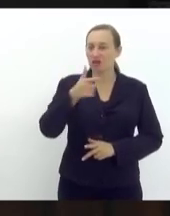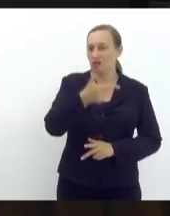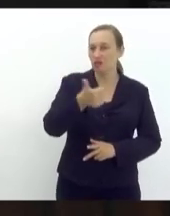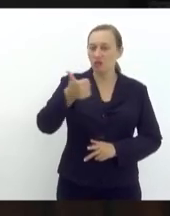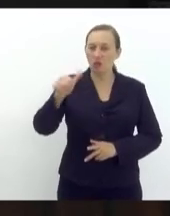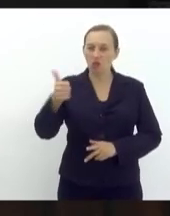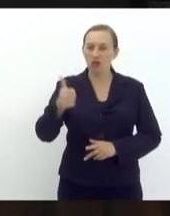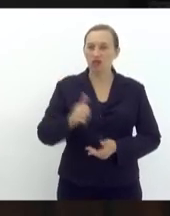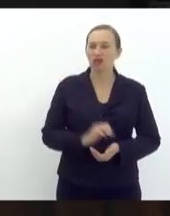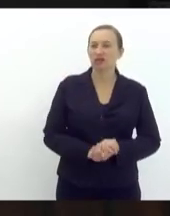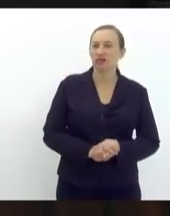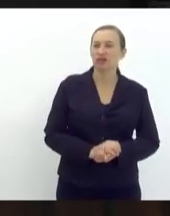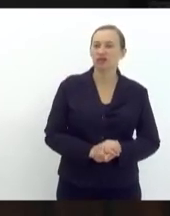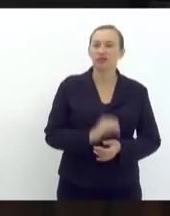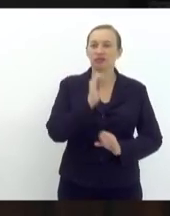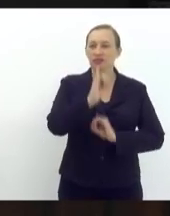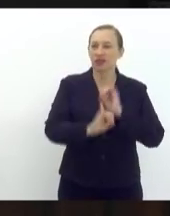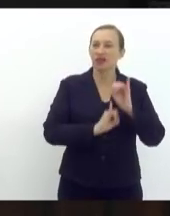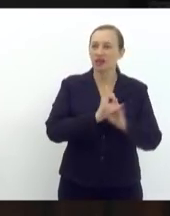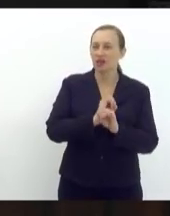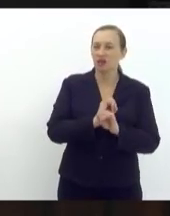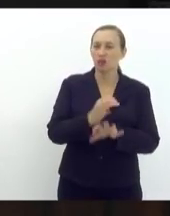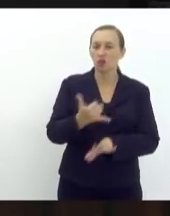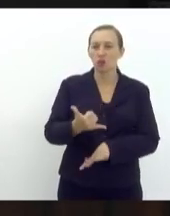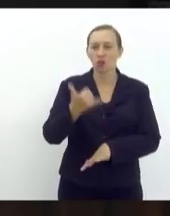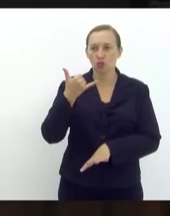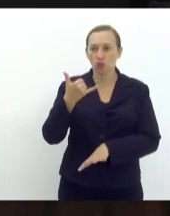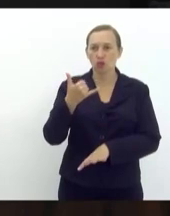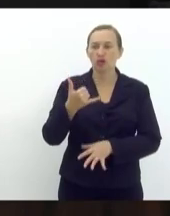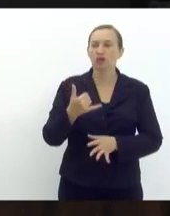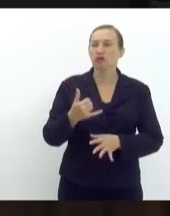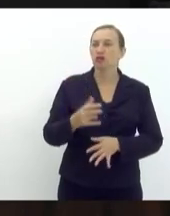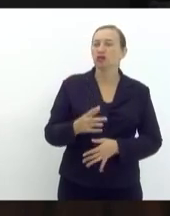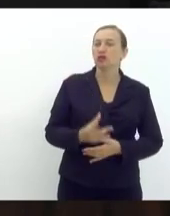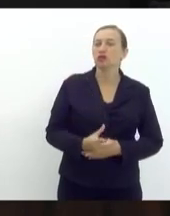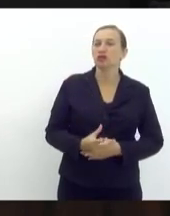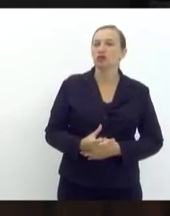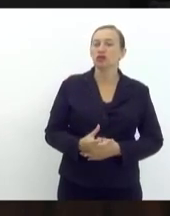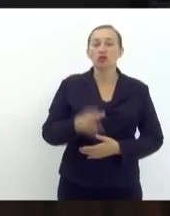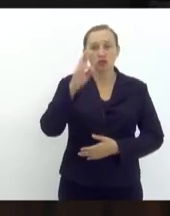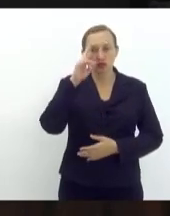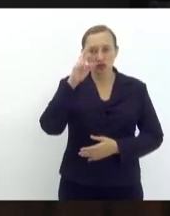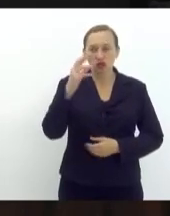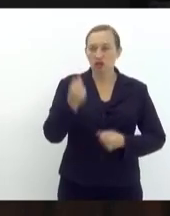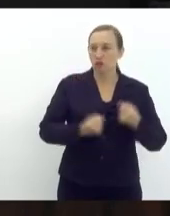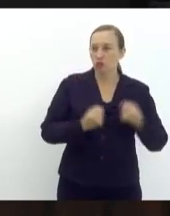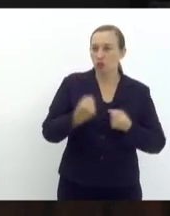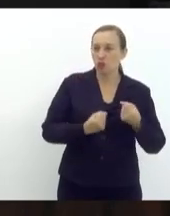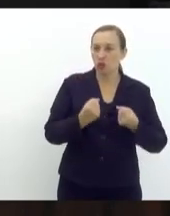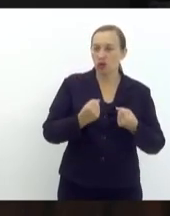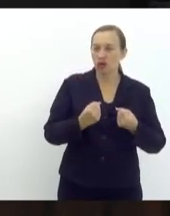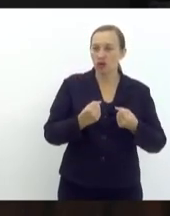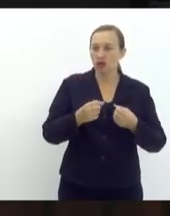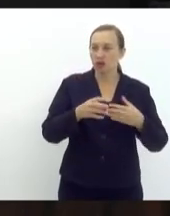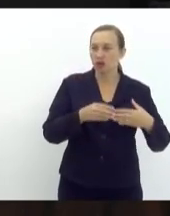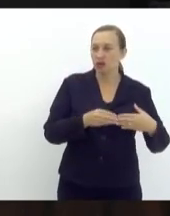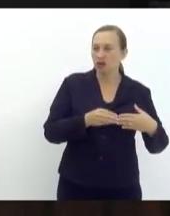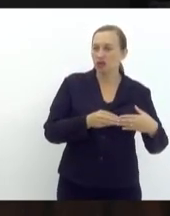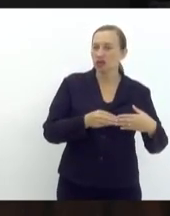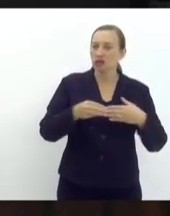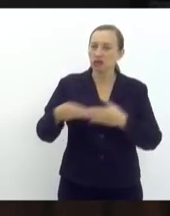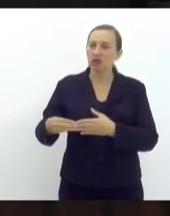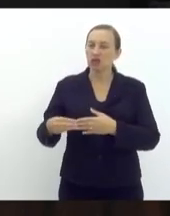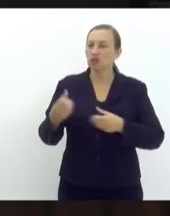a informar através da internet minha telefônica aos proprietários de veículos a remoção para os patos do Detran e da outros